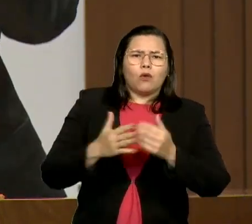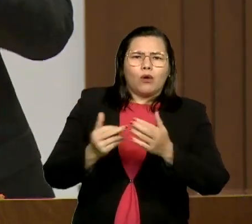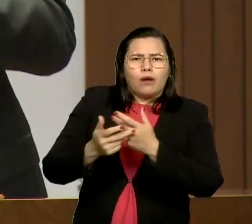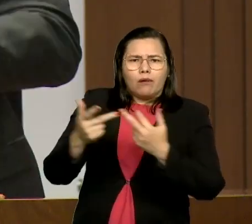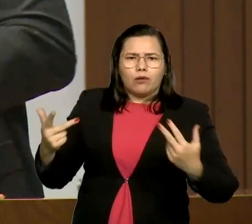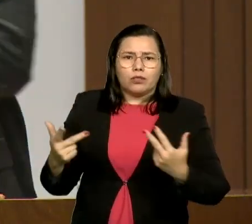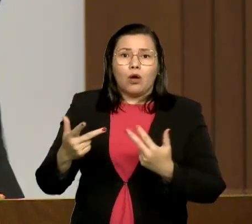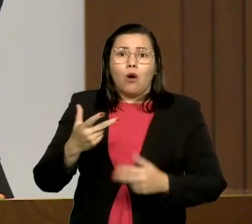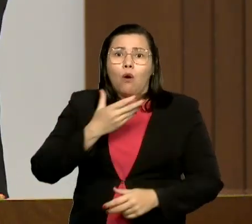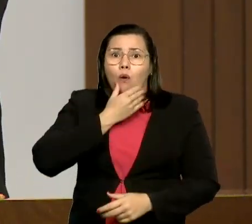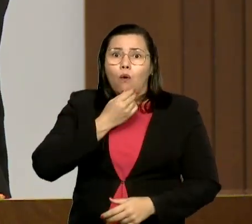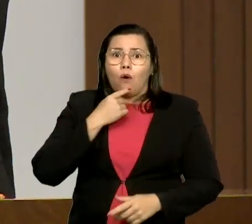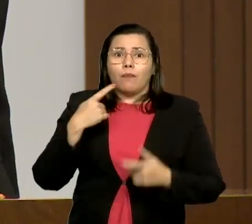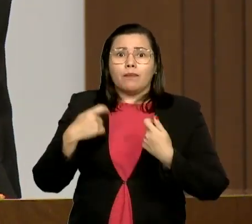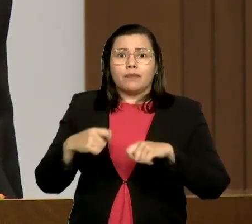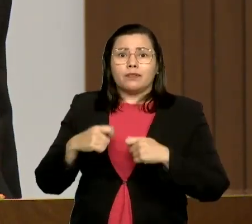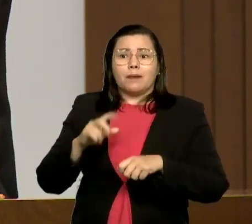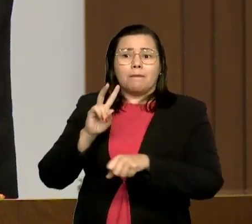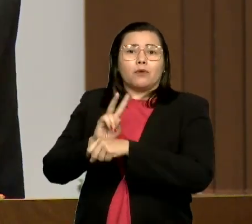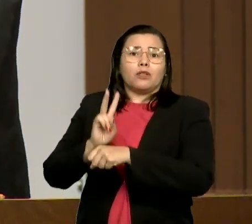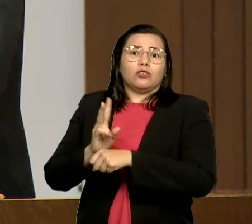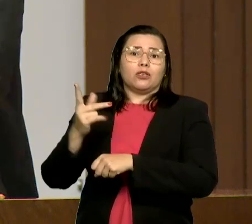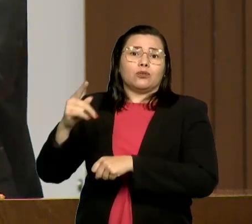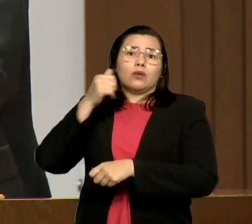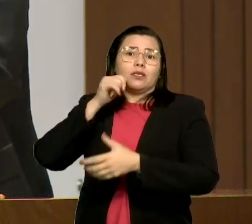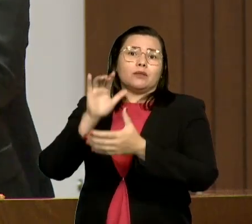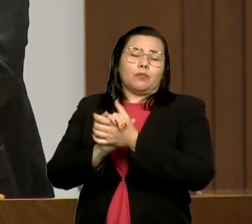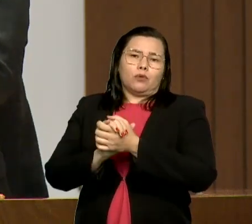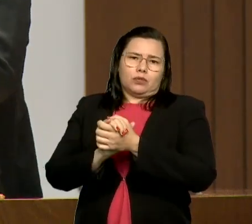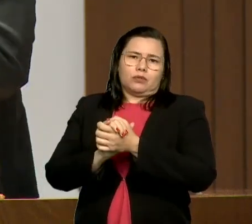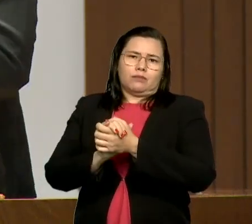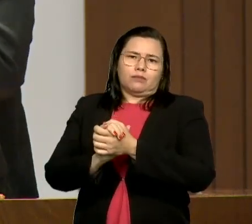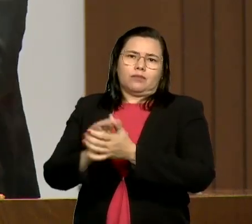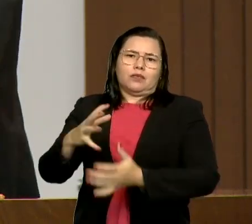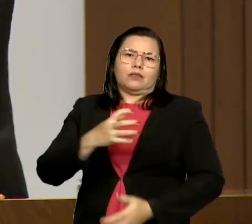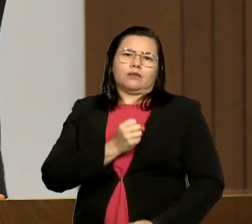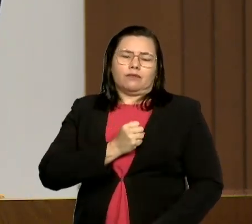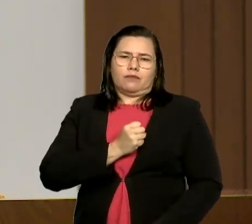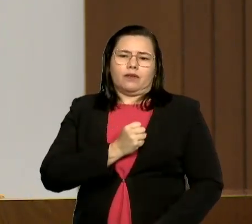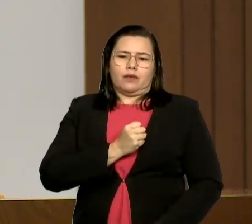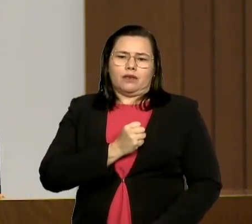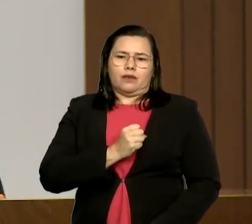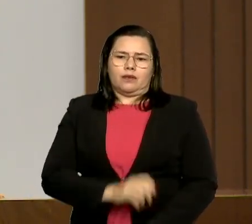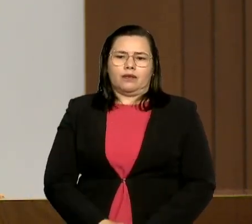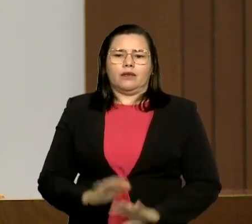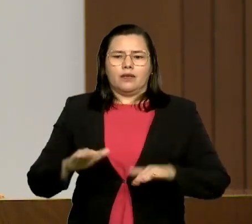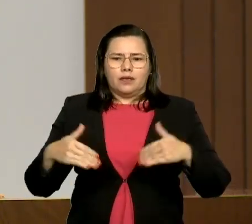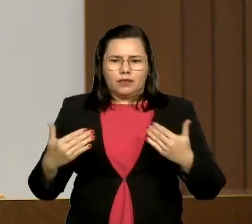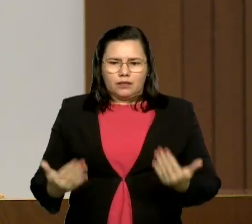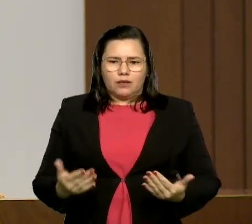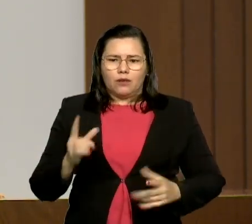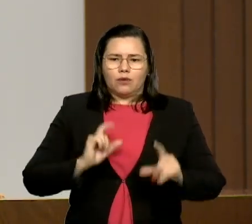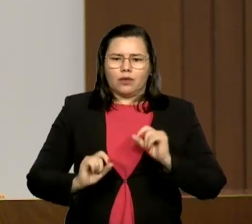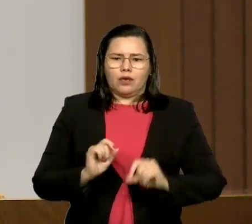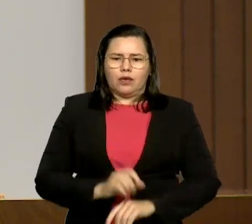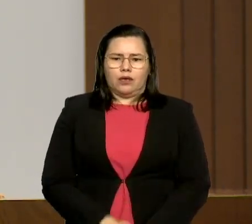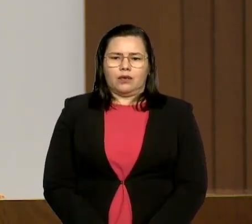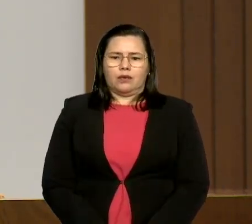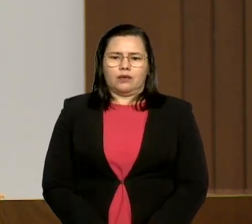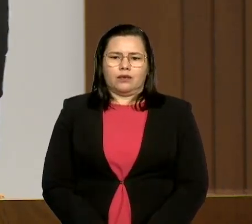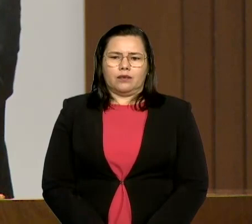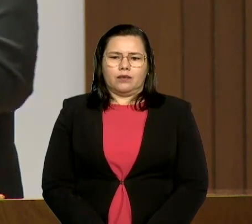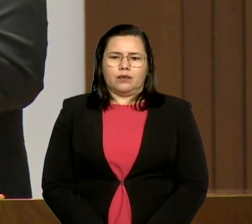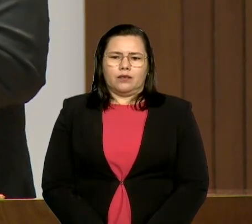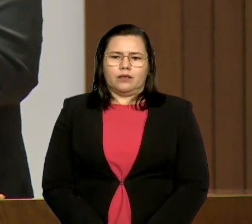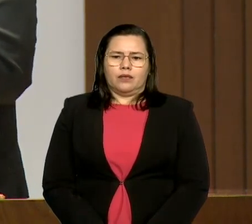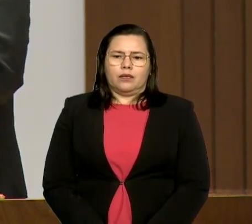e salvar a esposa. Então tem algo mais submisso do que alguém que a Bíblia diz, coloca a tua vida para